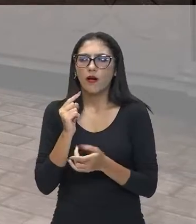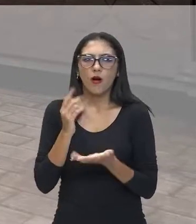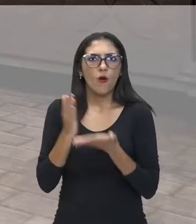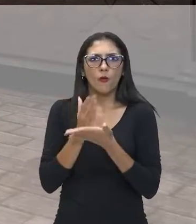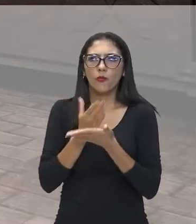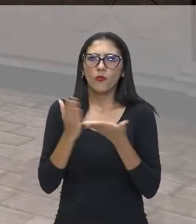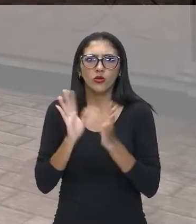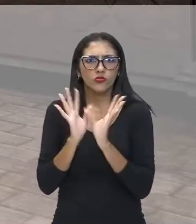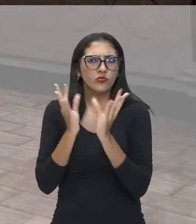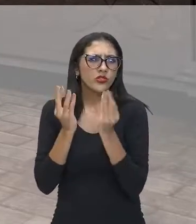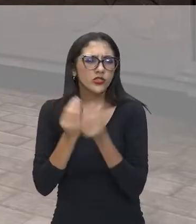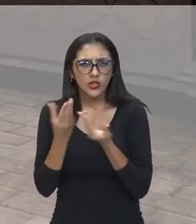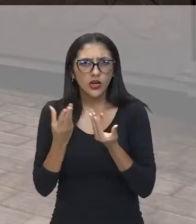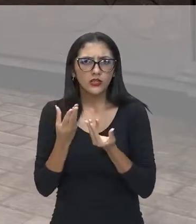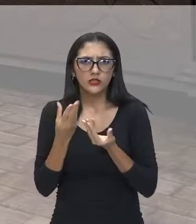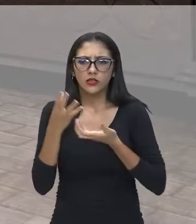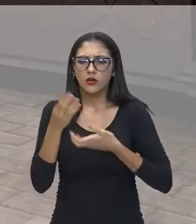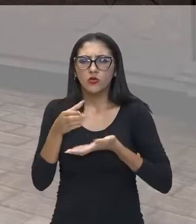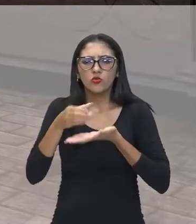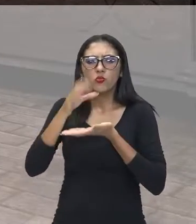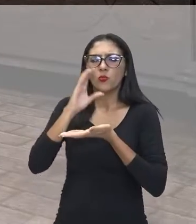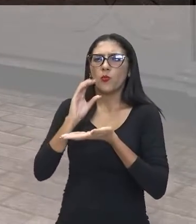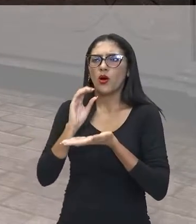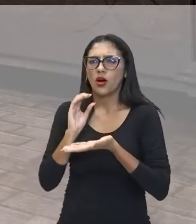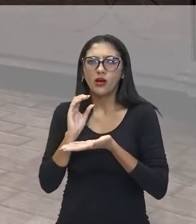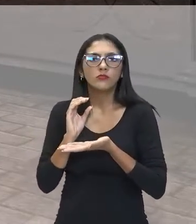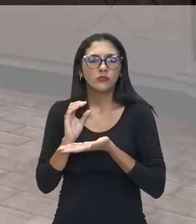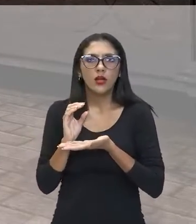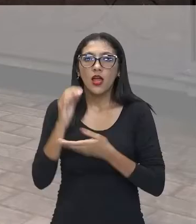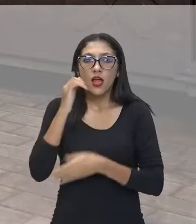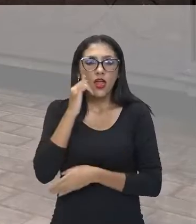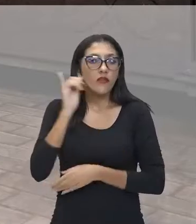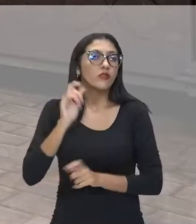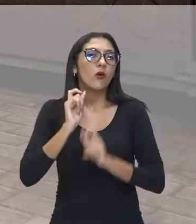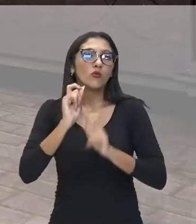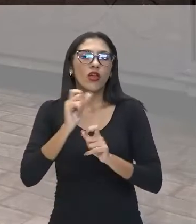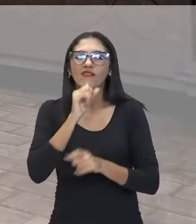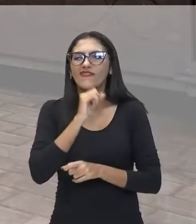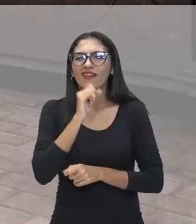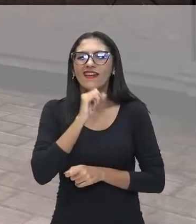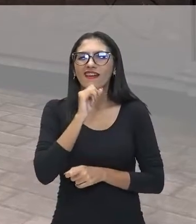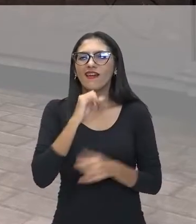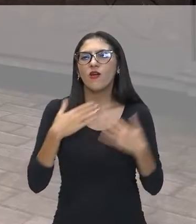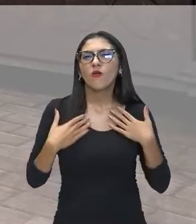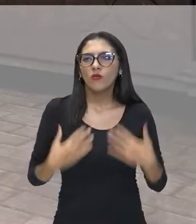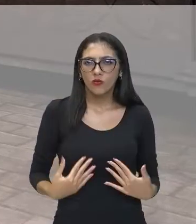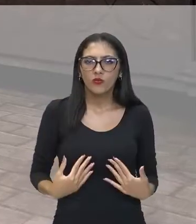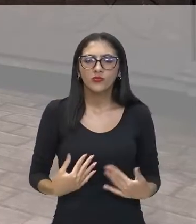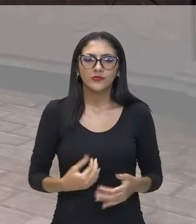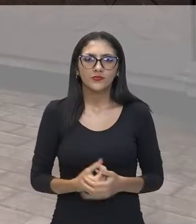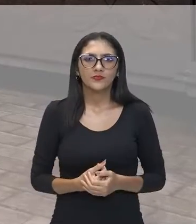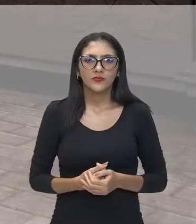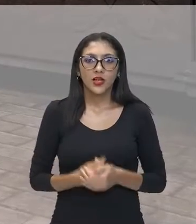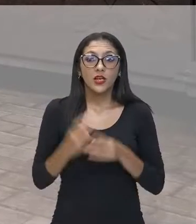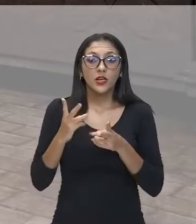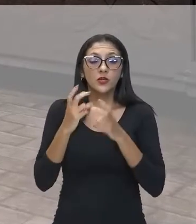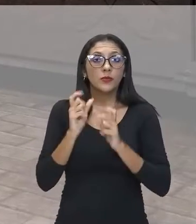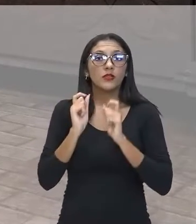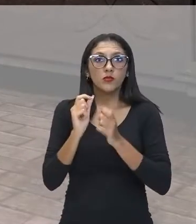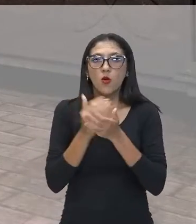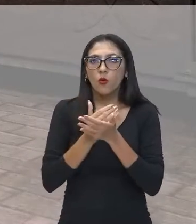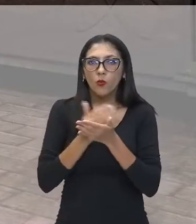para não envelhecer. E aí a gente percebe que foi o início da química